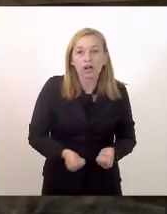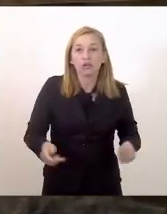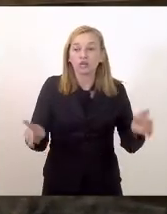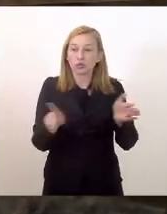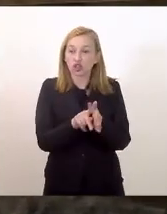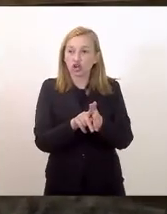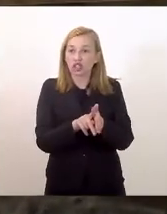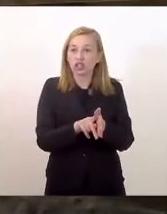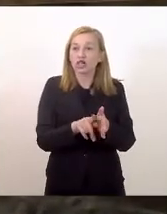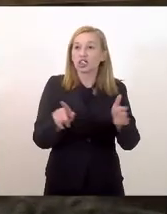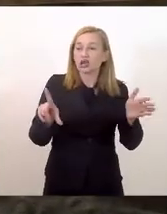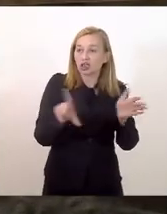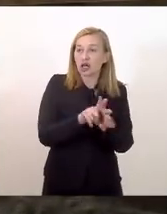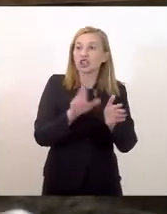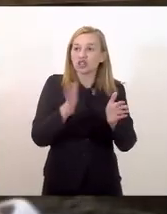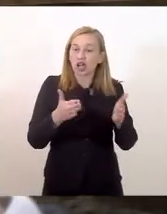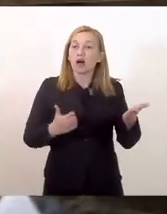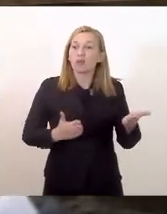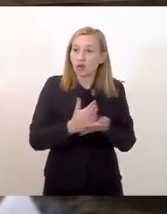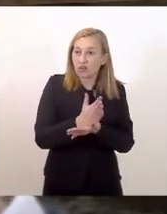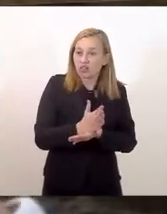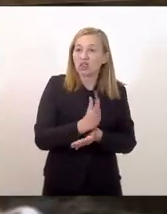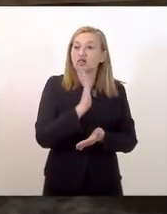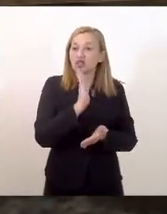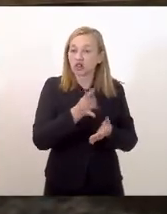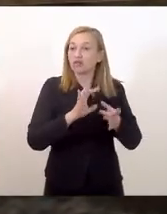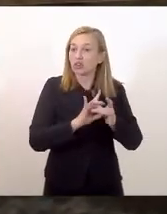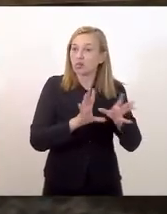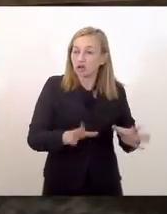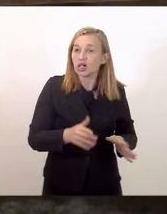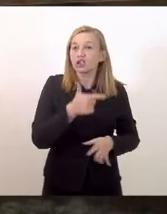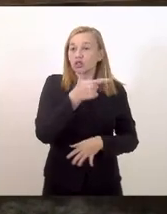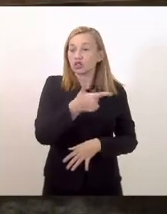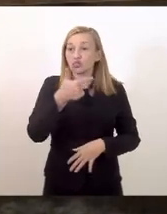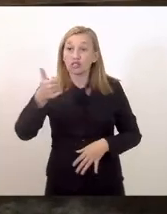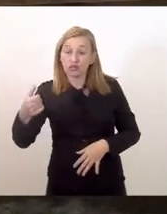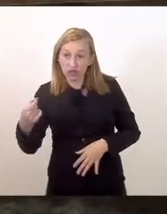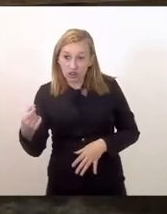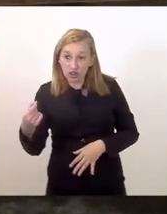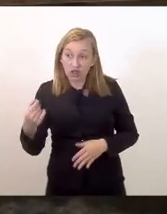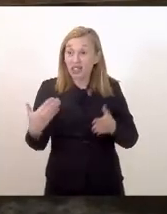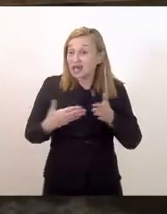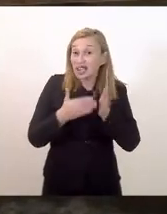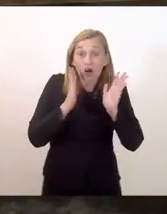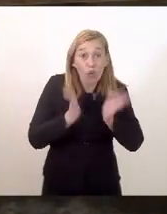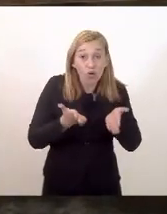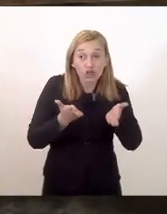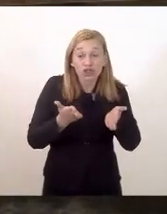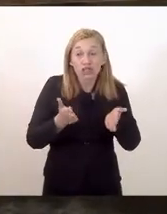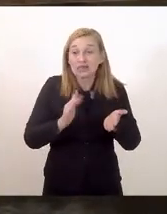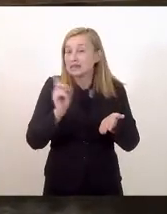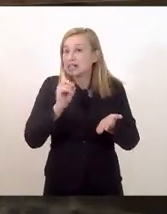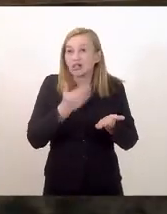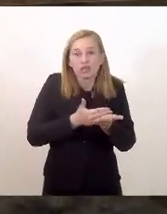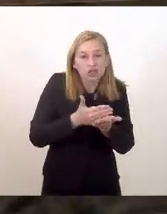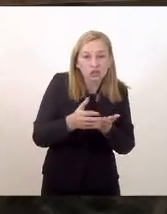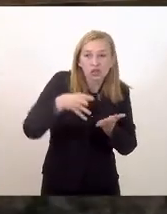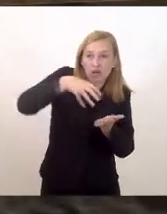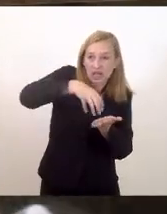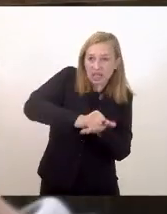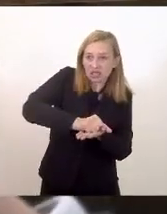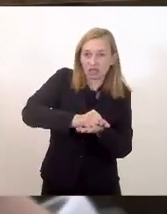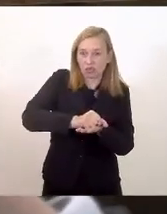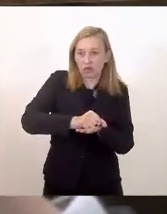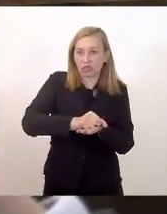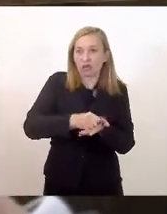lei já foi aprovado, ele já foi sancionado em 2020, e até hoje não iniciou o cadastramento